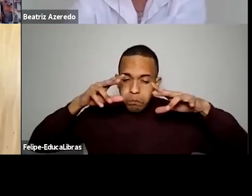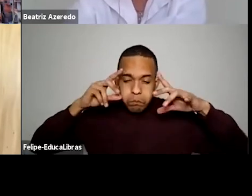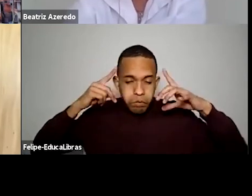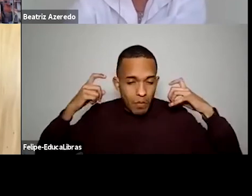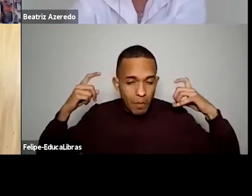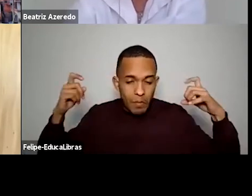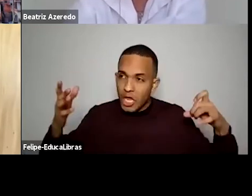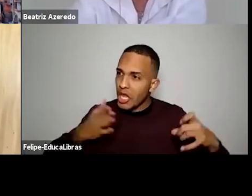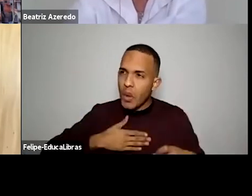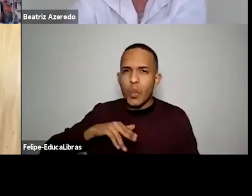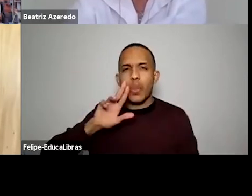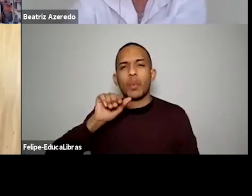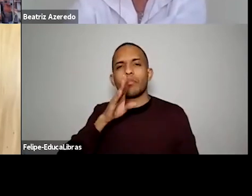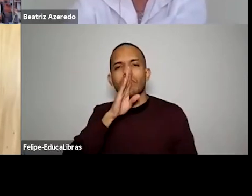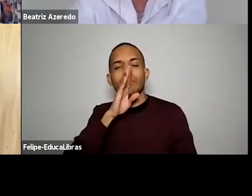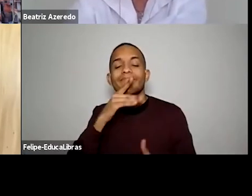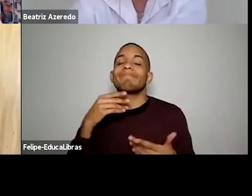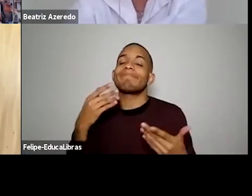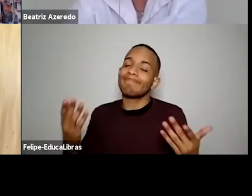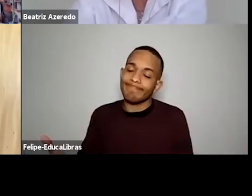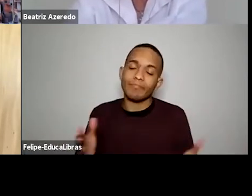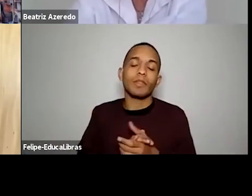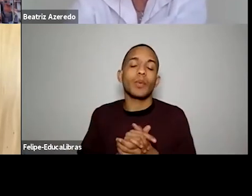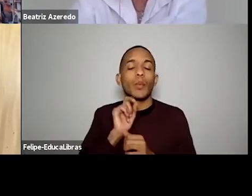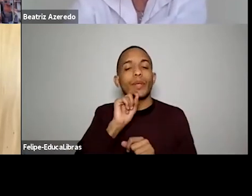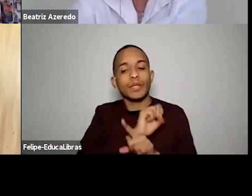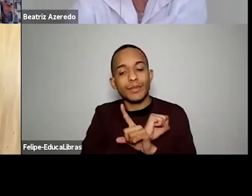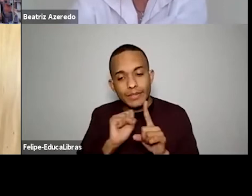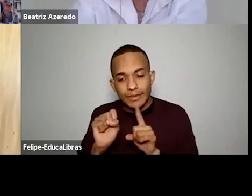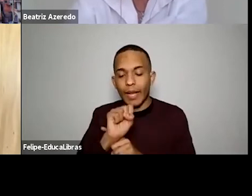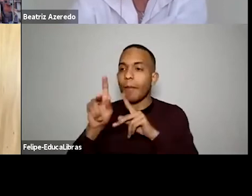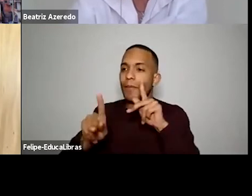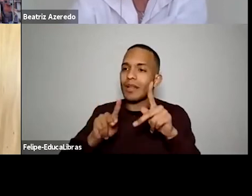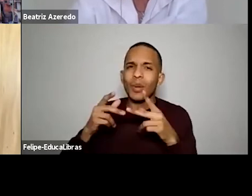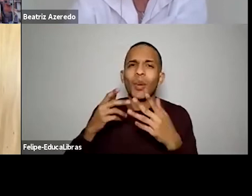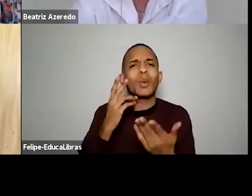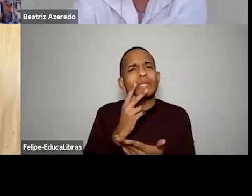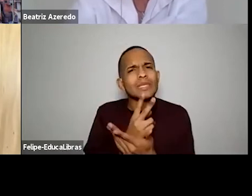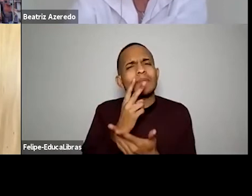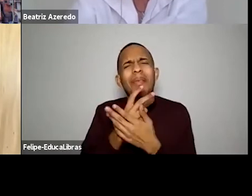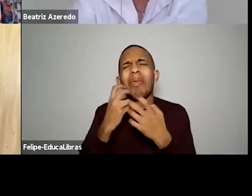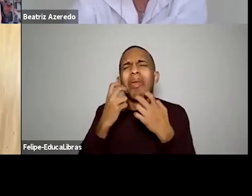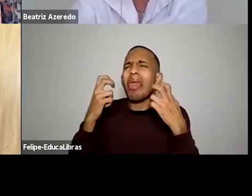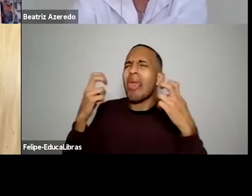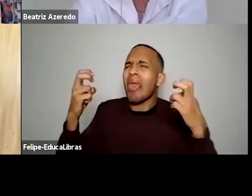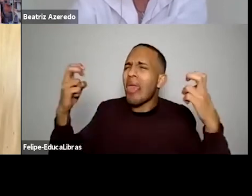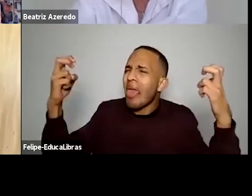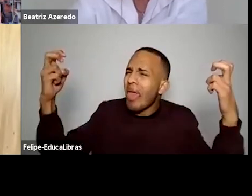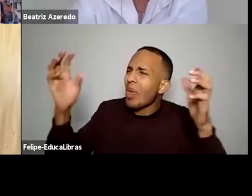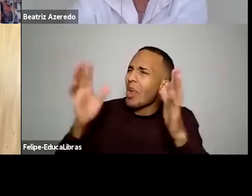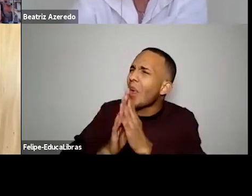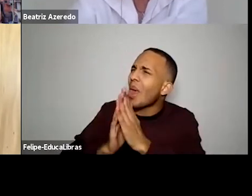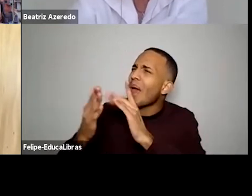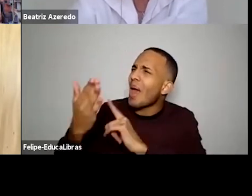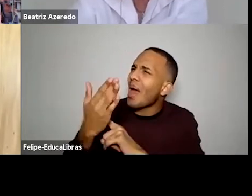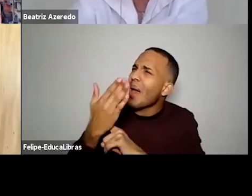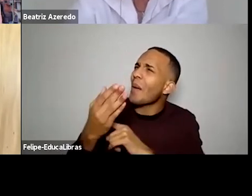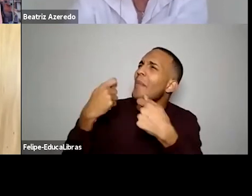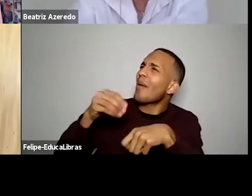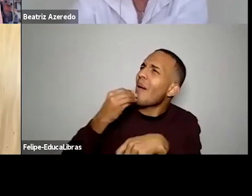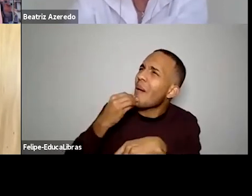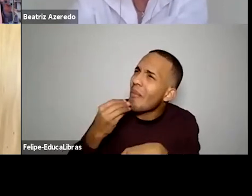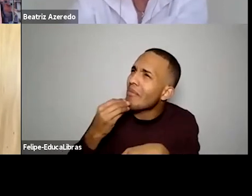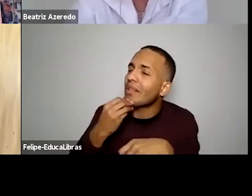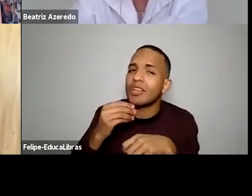eu acho que é isso. Assim, a sociedade, a população está gritando por socorro e por oportunidades. Mas a gente não quer